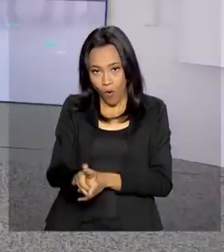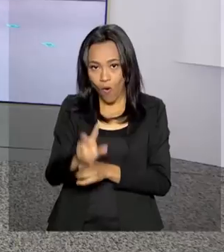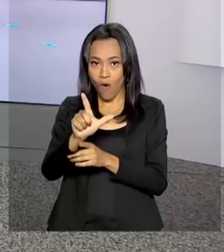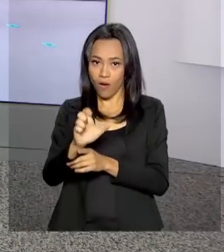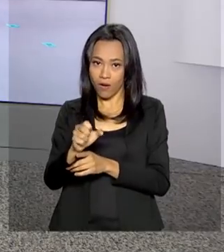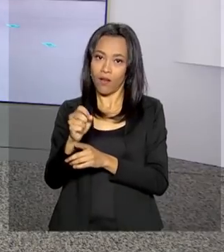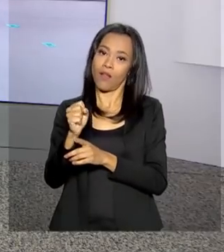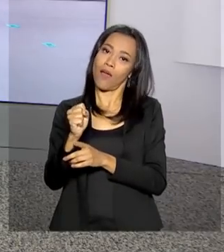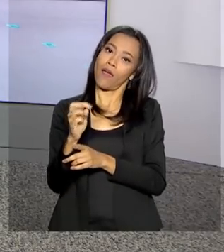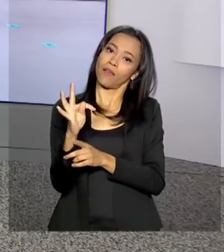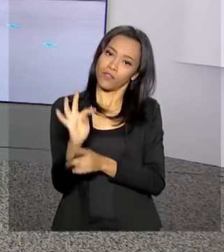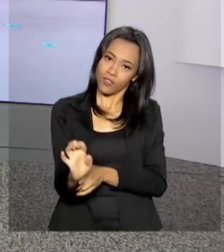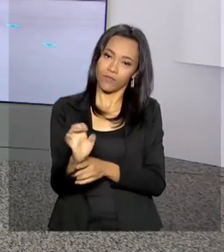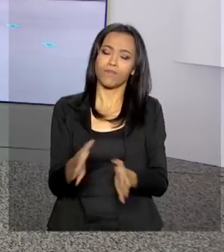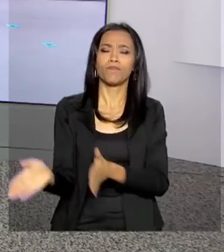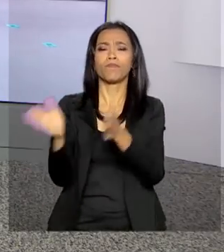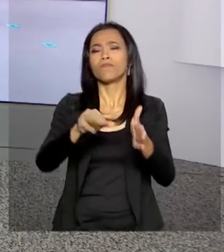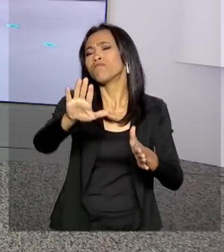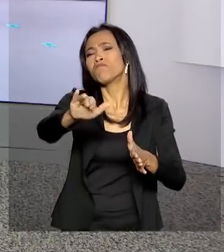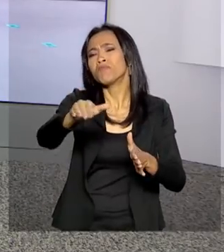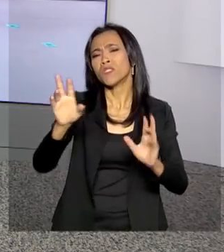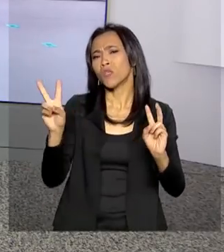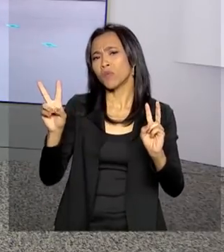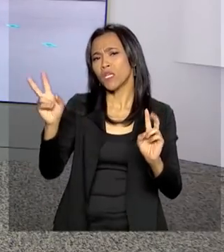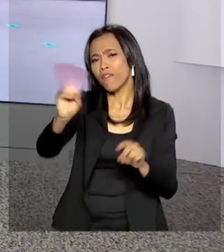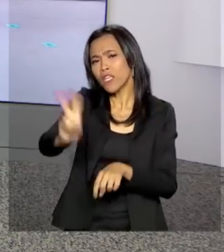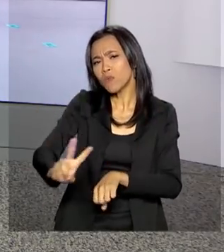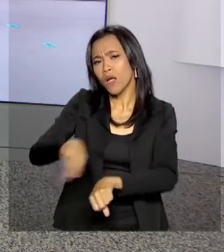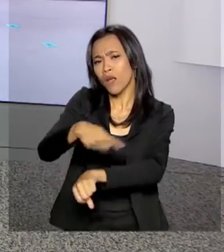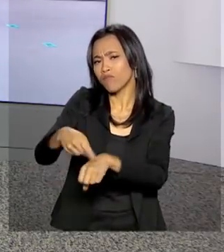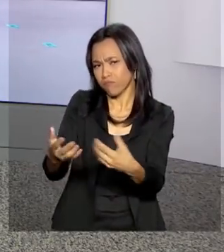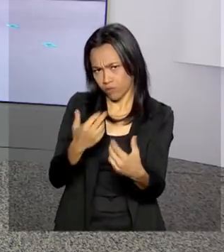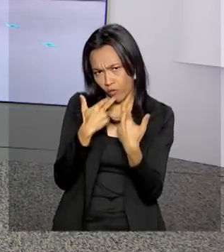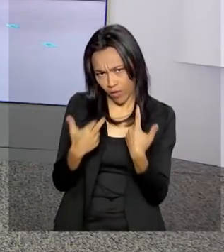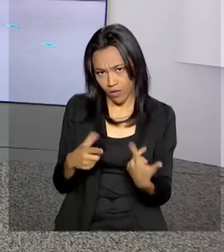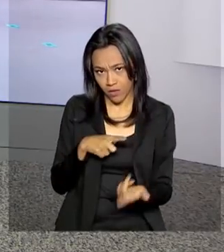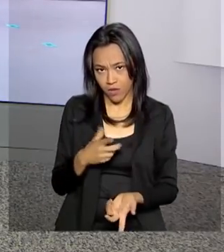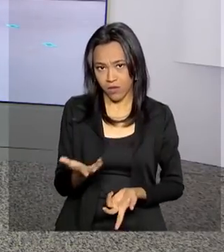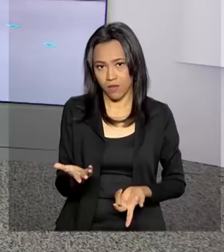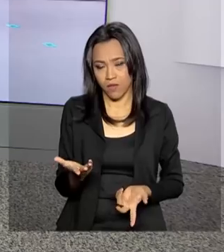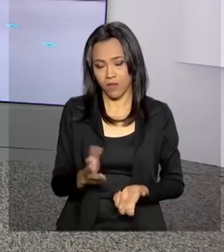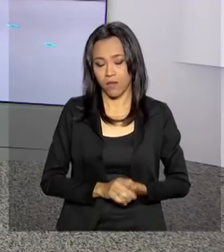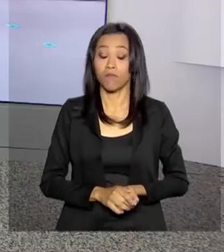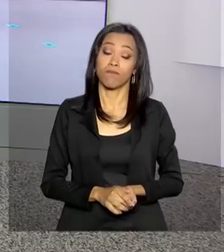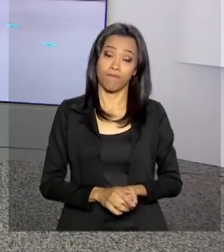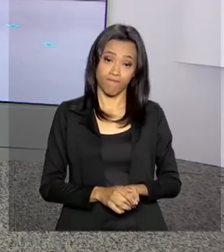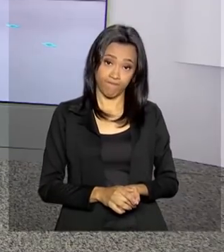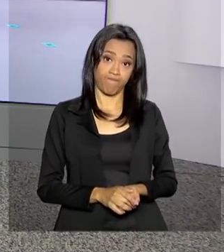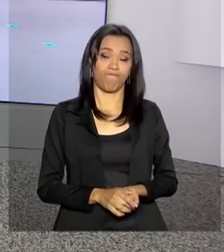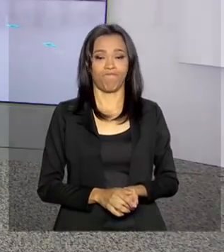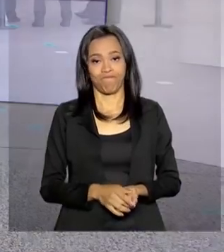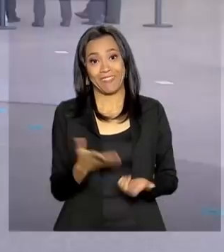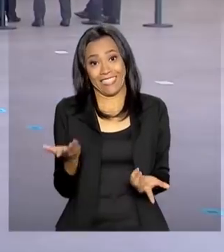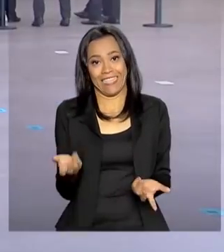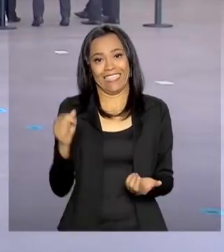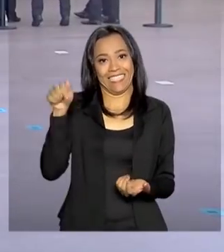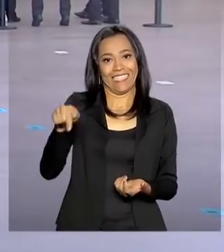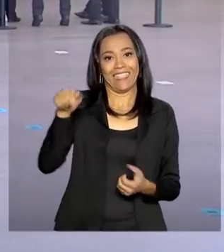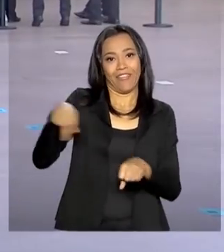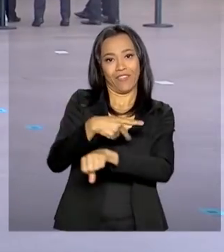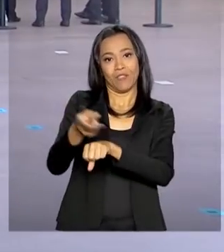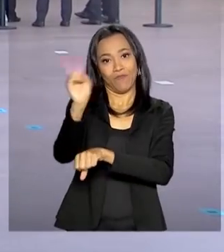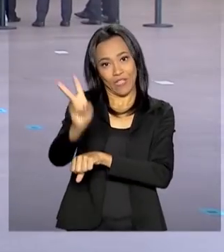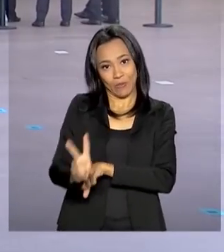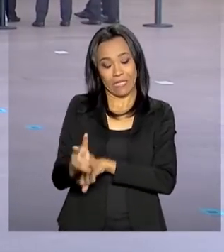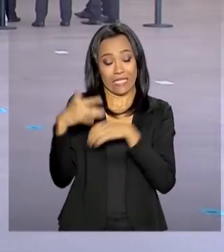luciano sobre a venezuela você tem novidades para a gente então carla na venezuela o clima continua